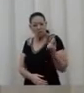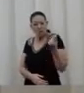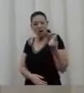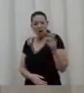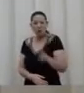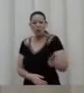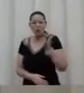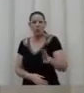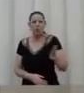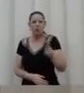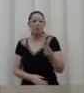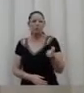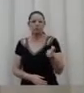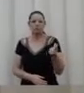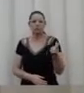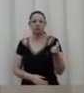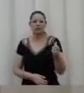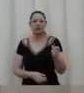mal